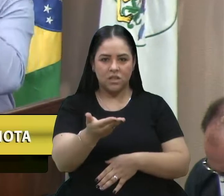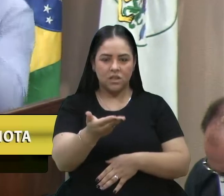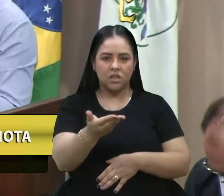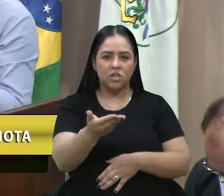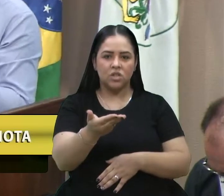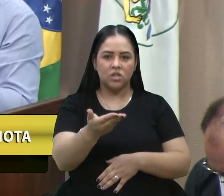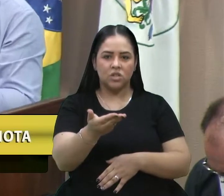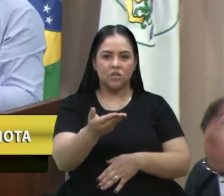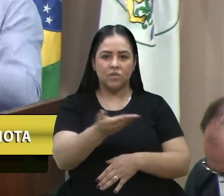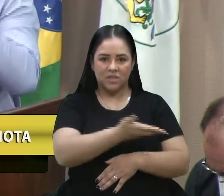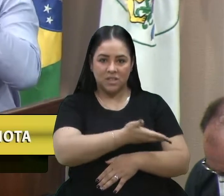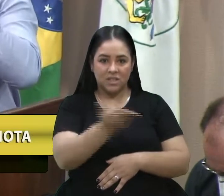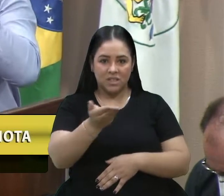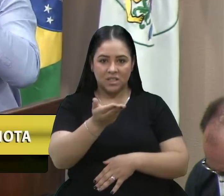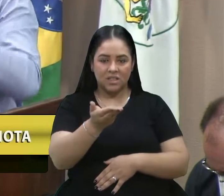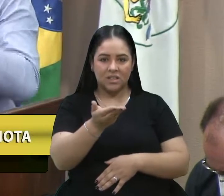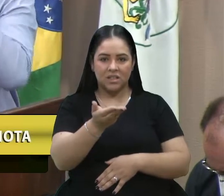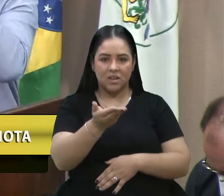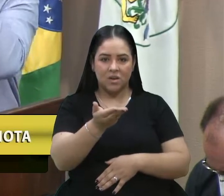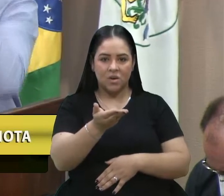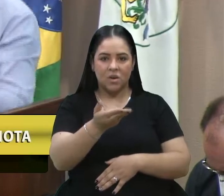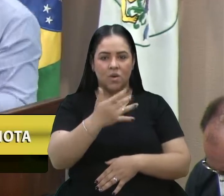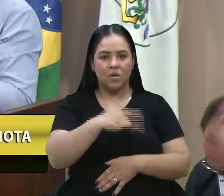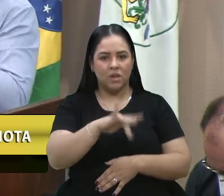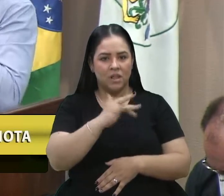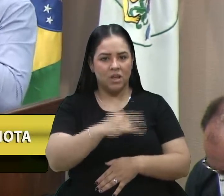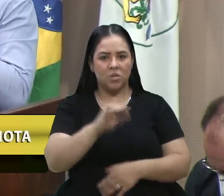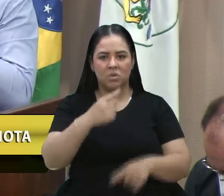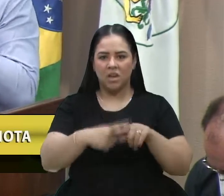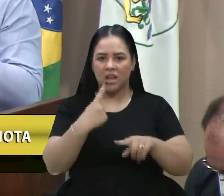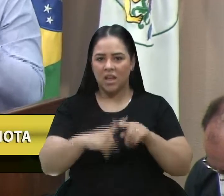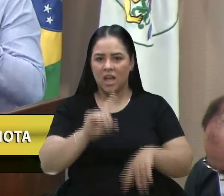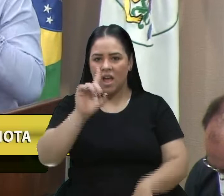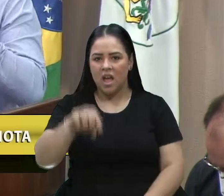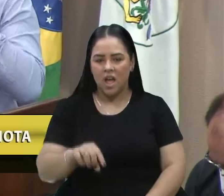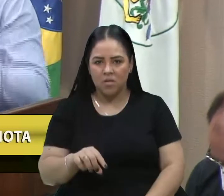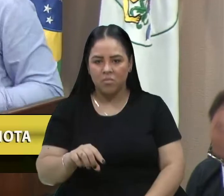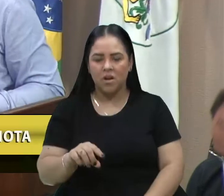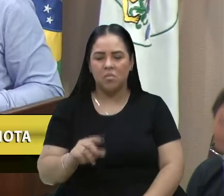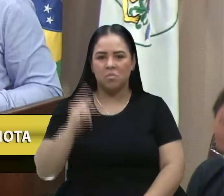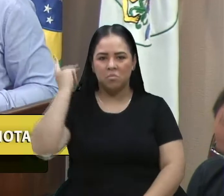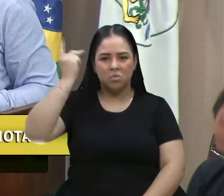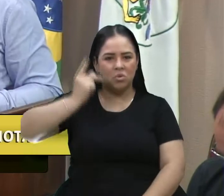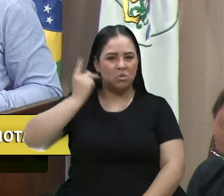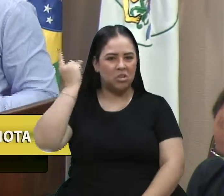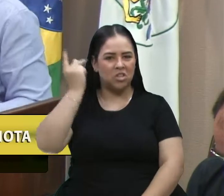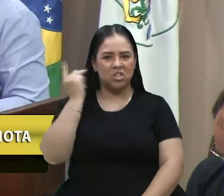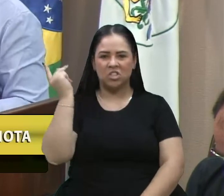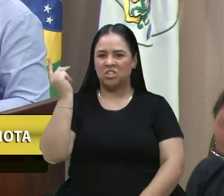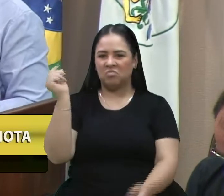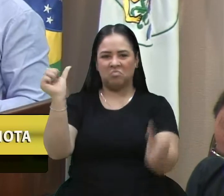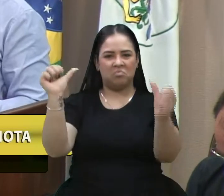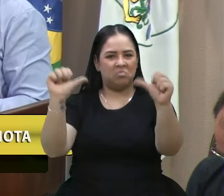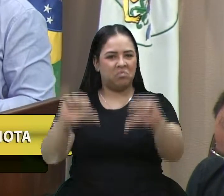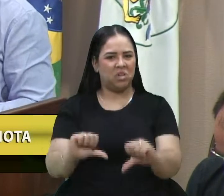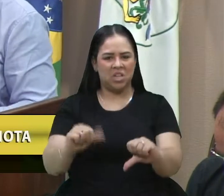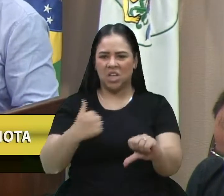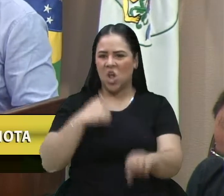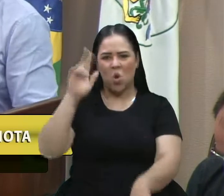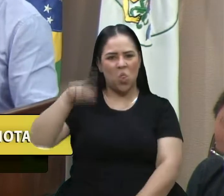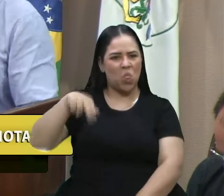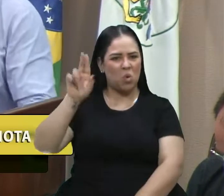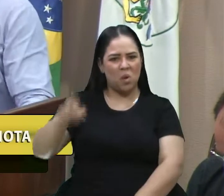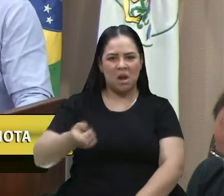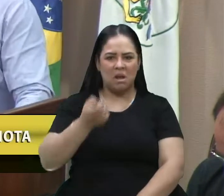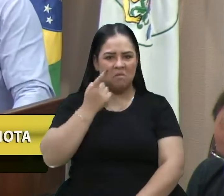foram vítimas de uma politicagem barata que eu nunca tinha visto na minha vida. Nunca. A primeira vez